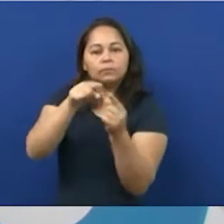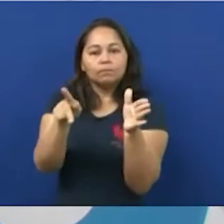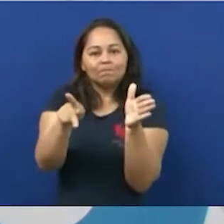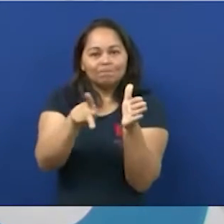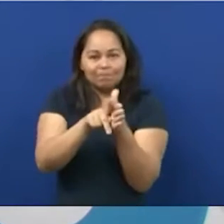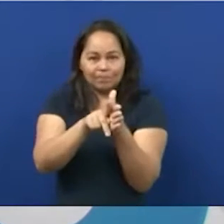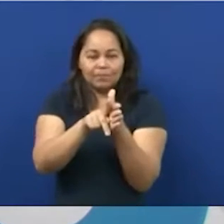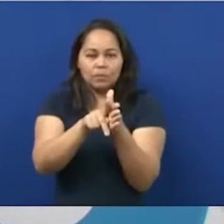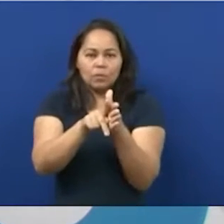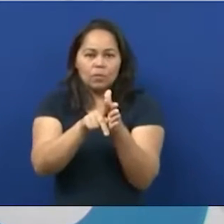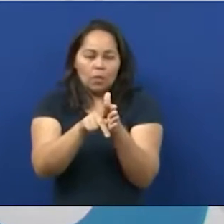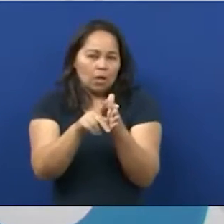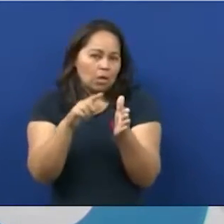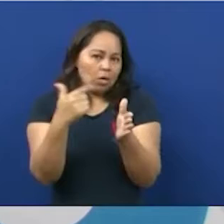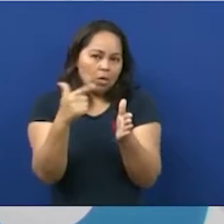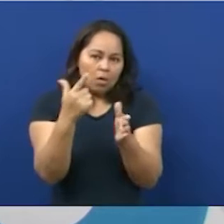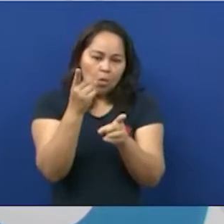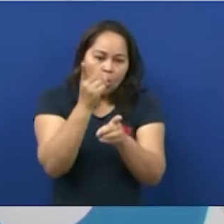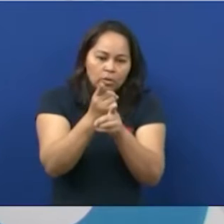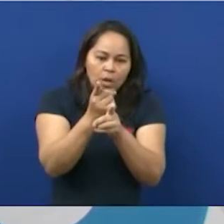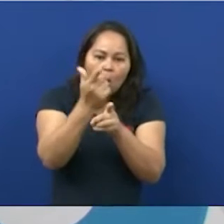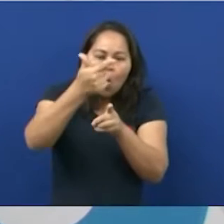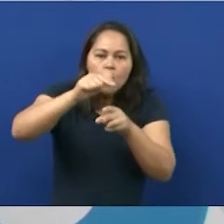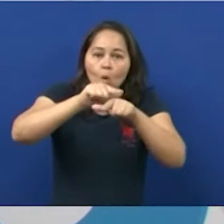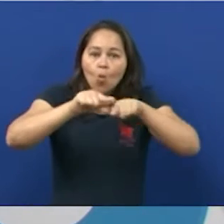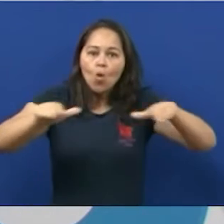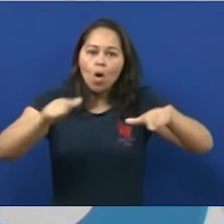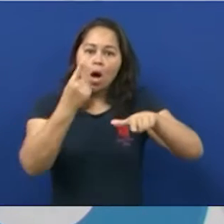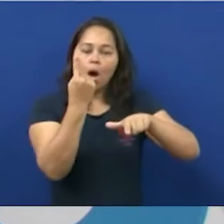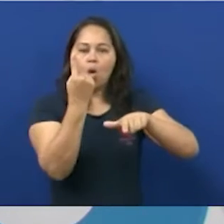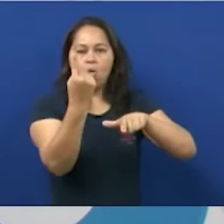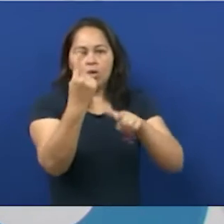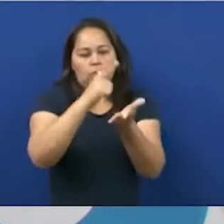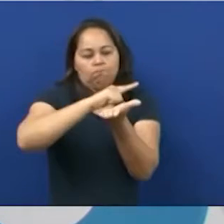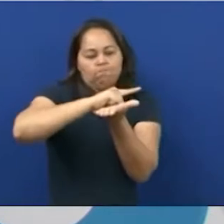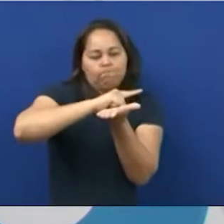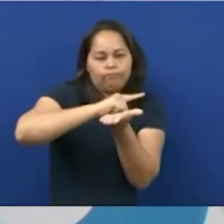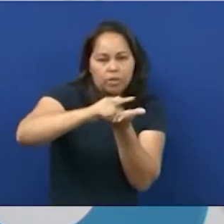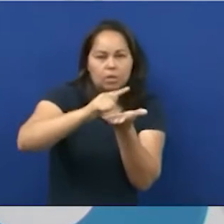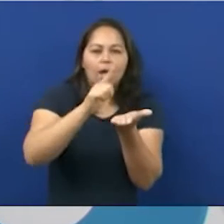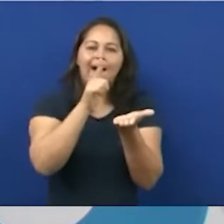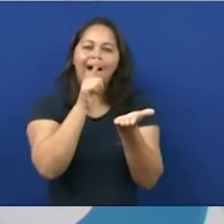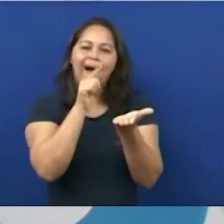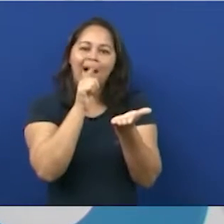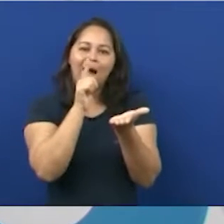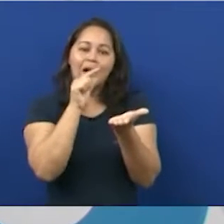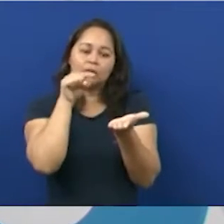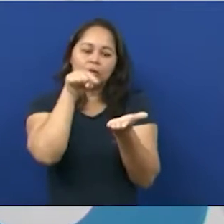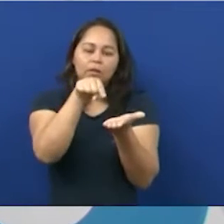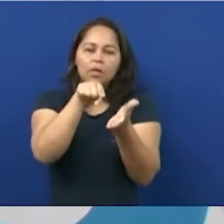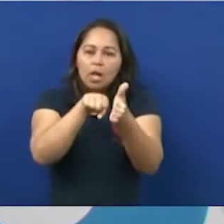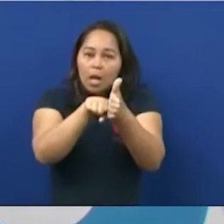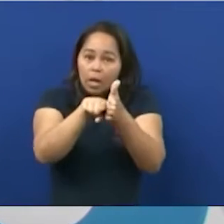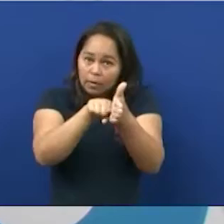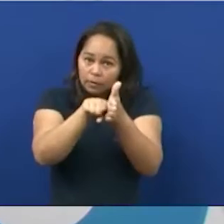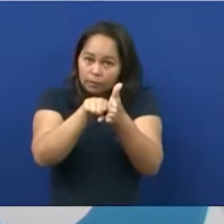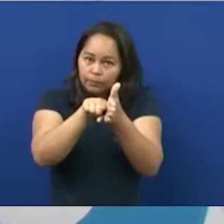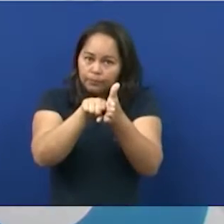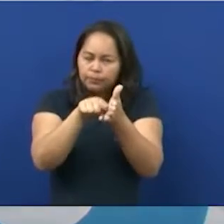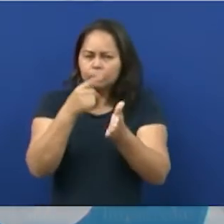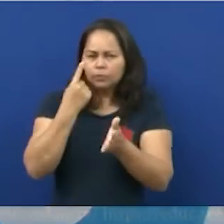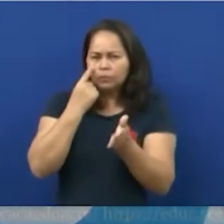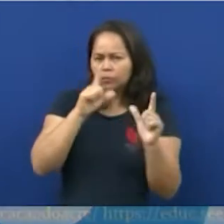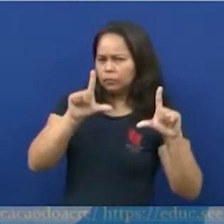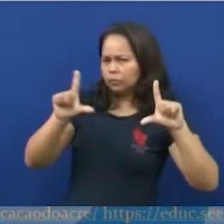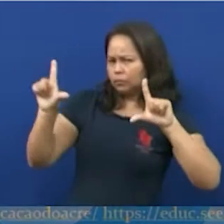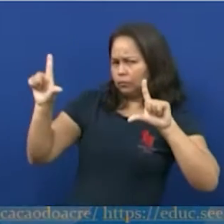não encontramos outros tipos de composição quando você tem a substância pura água sendo ali analisada. Olhando o slide,